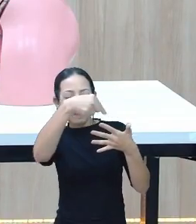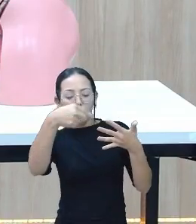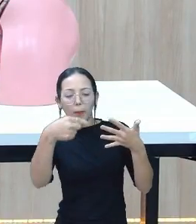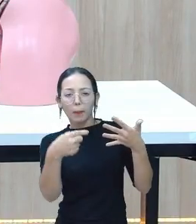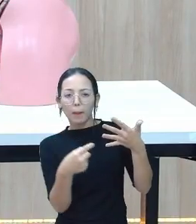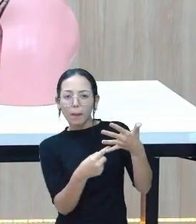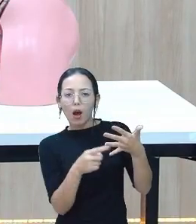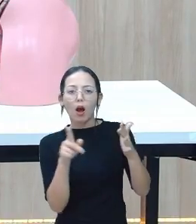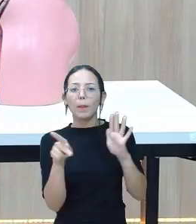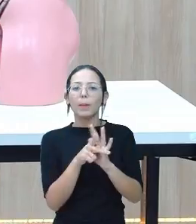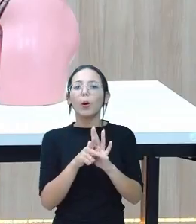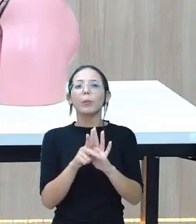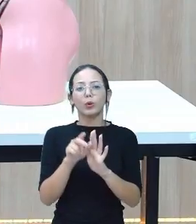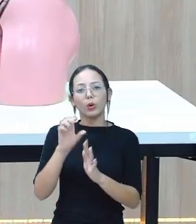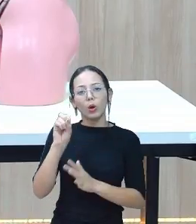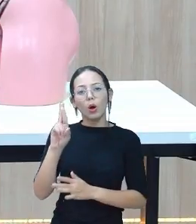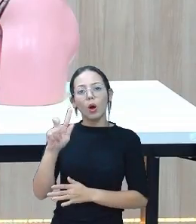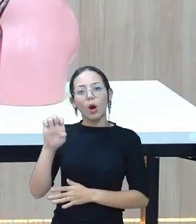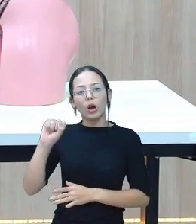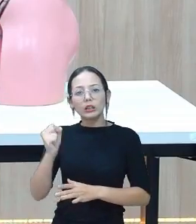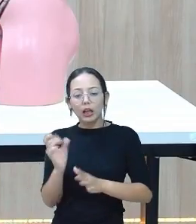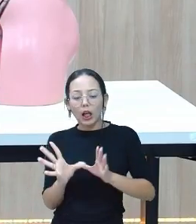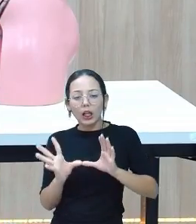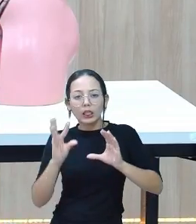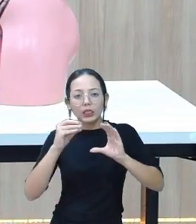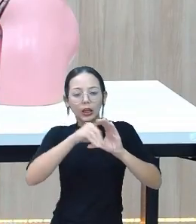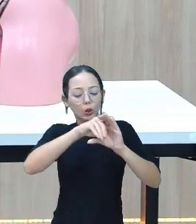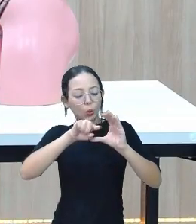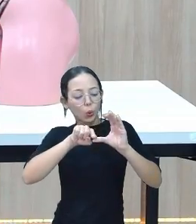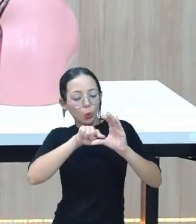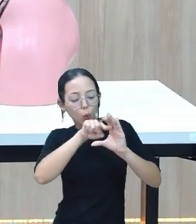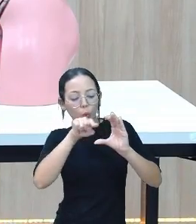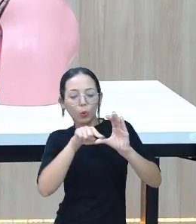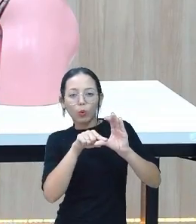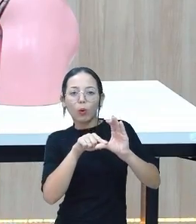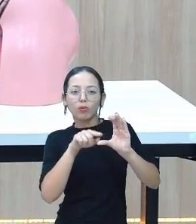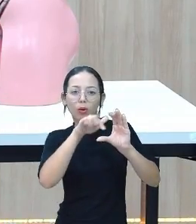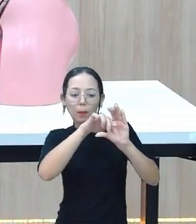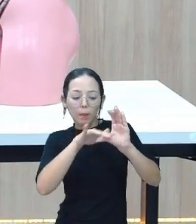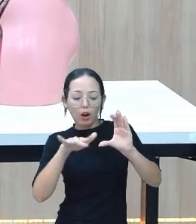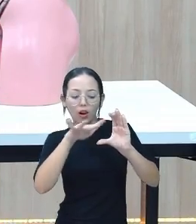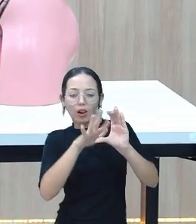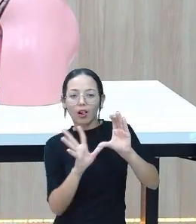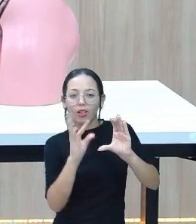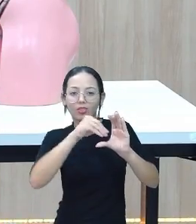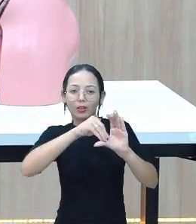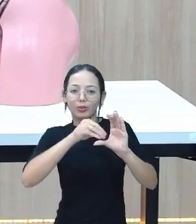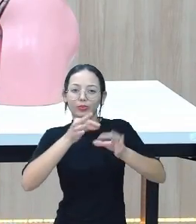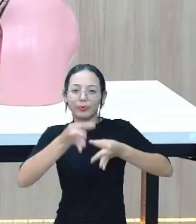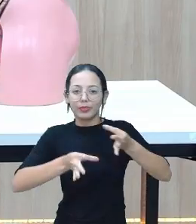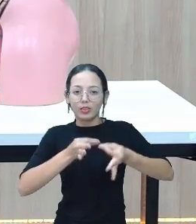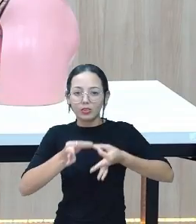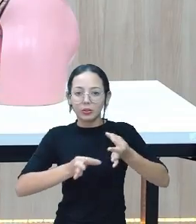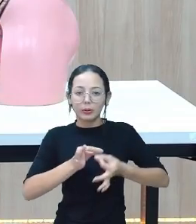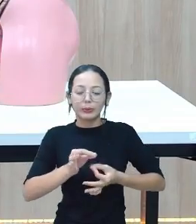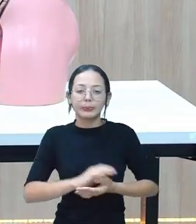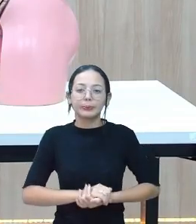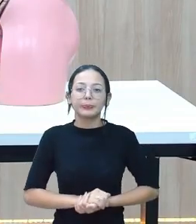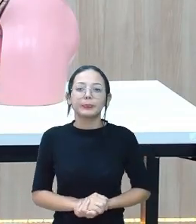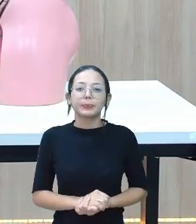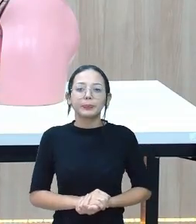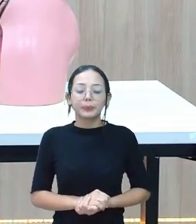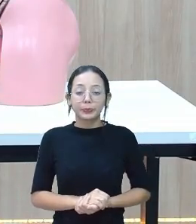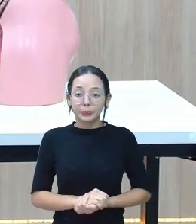eles, essas organelas, ficam mergulhadas no citoplasma da célula.